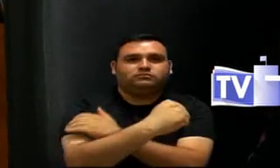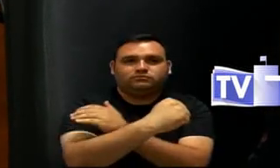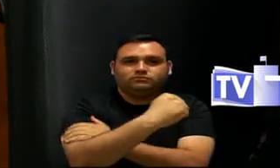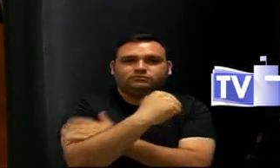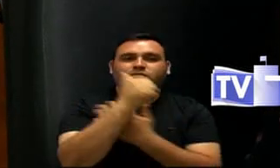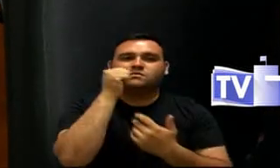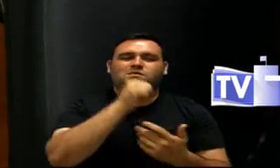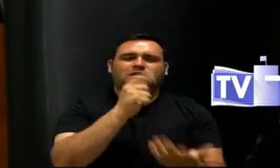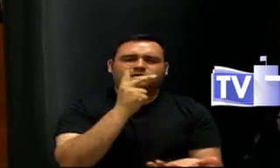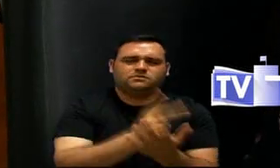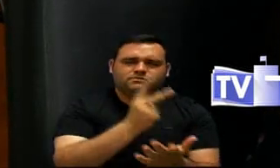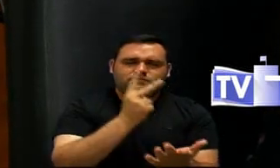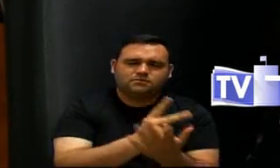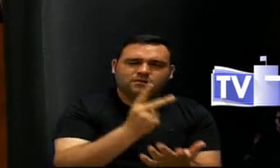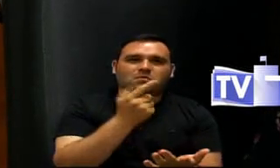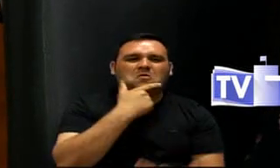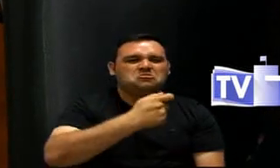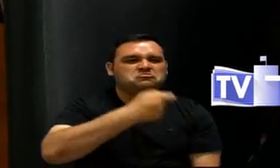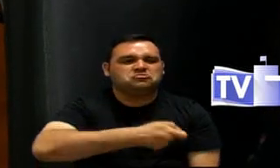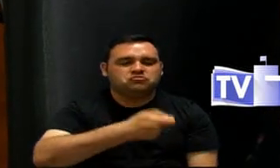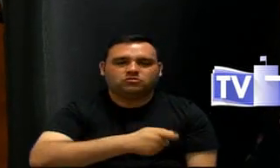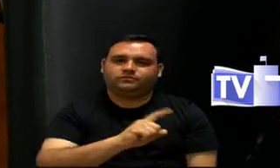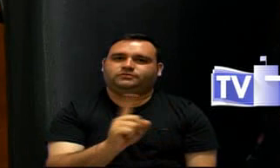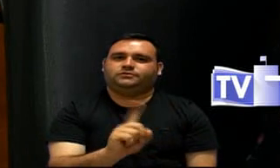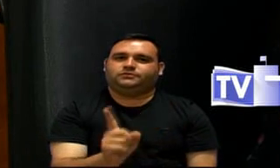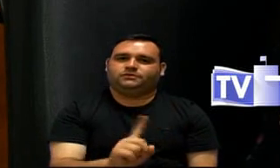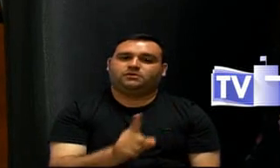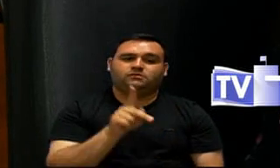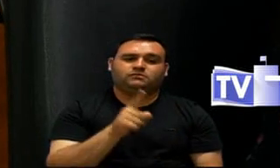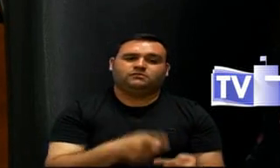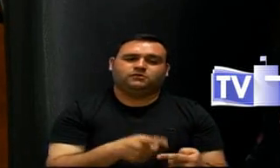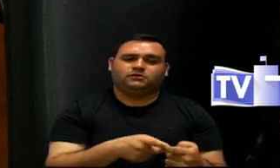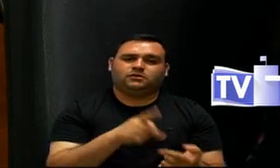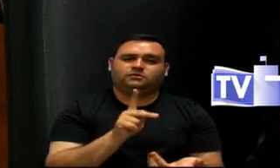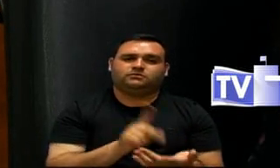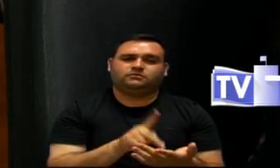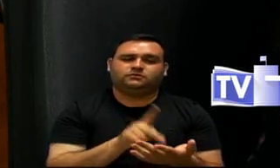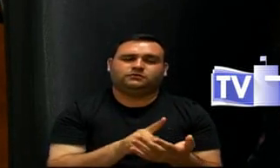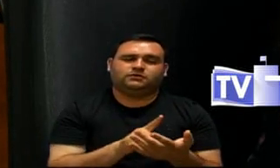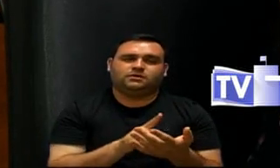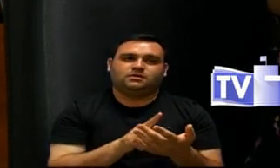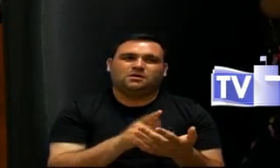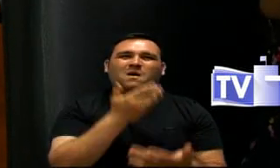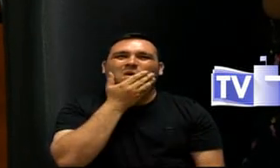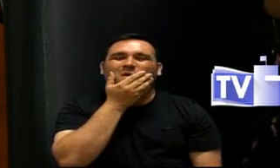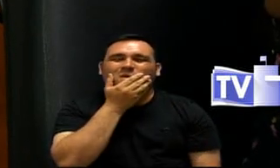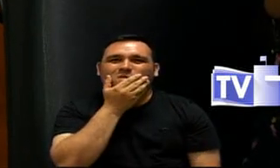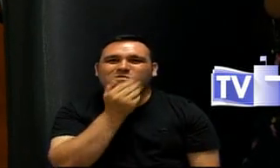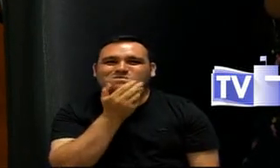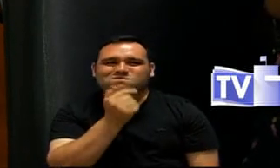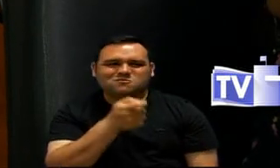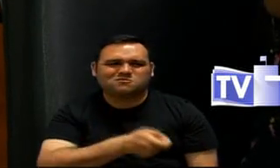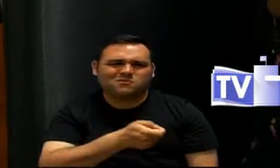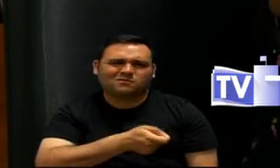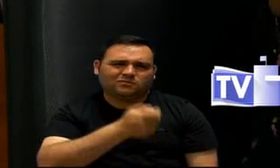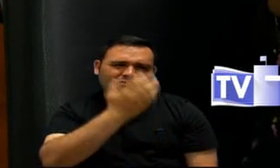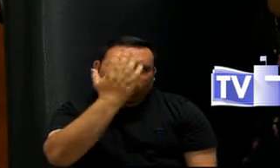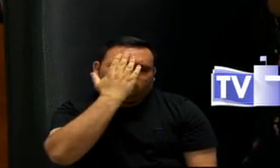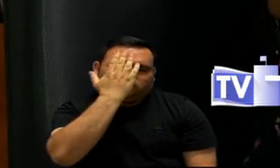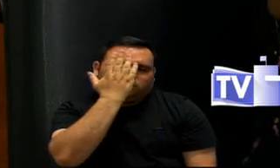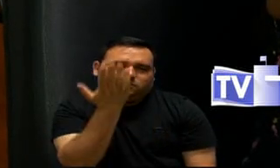ali batendo na tecla contra o machismo, porque realmente, gente, assim, eu sei que a gente